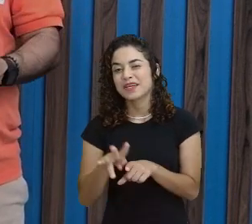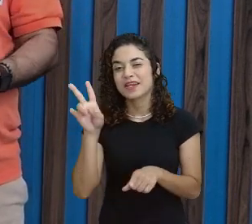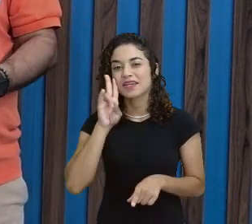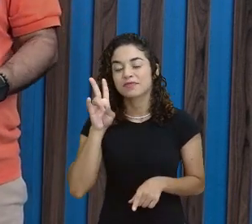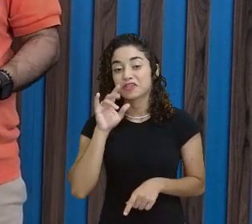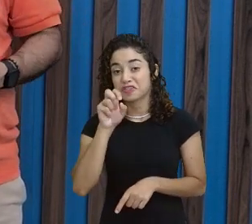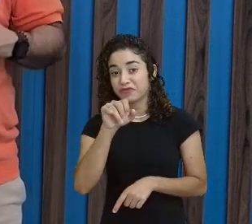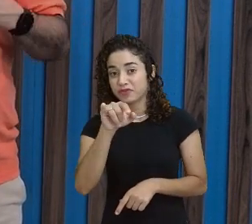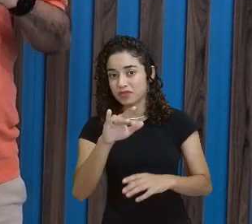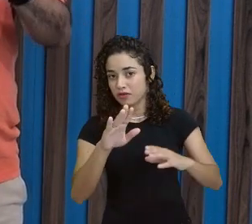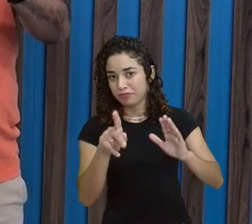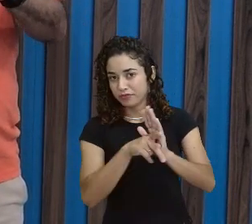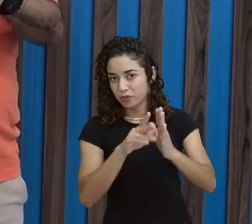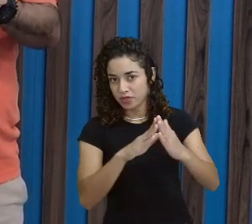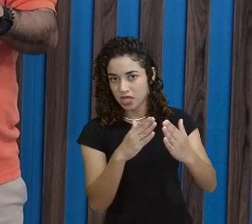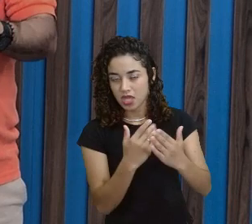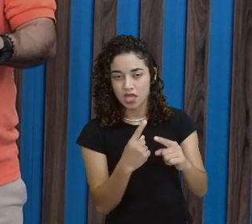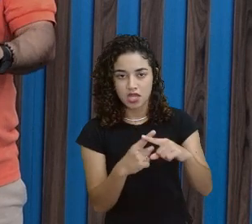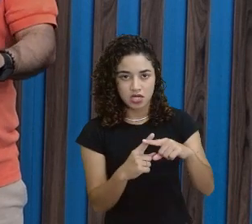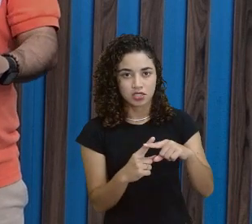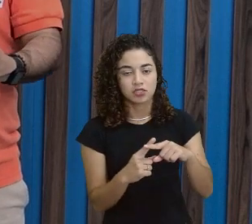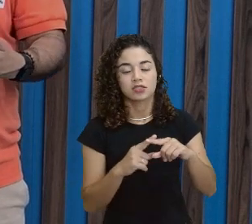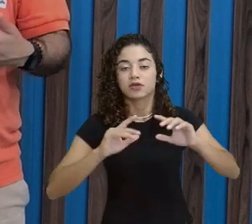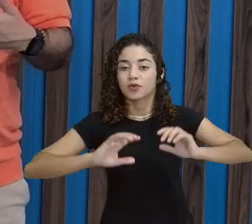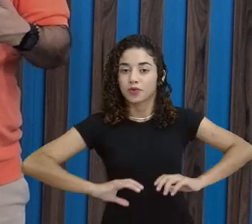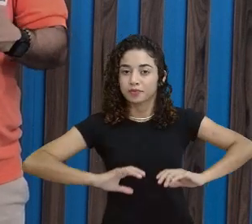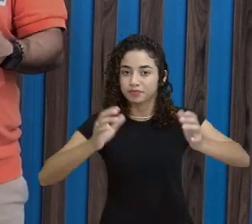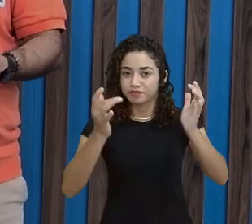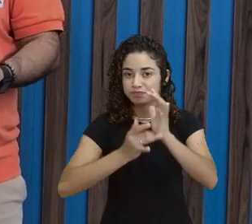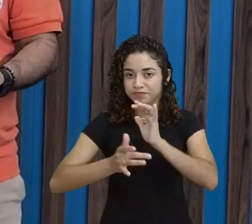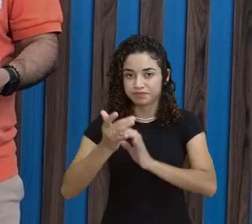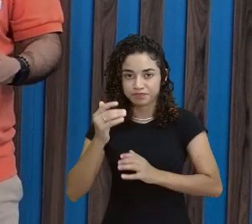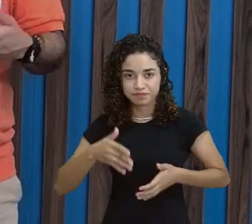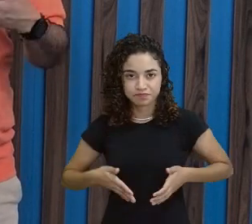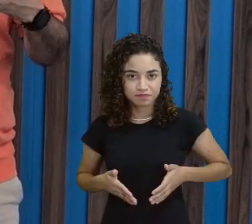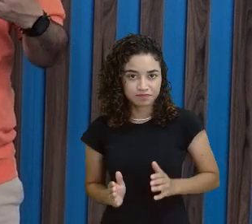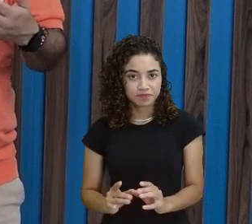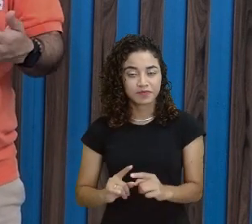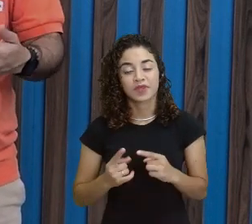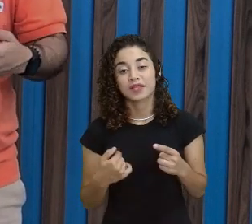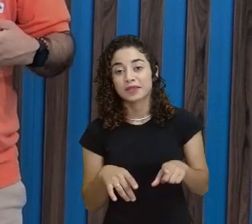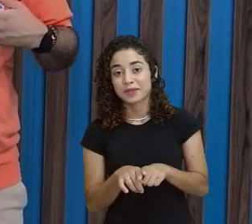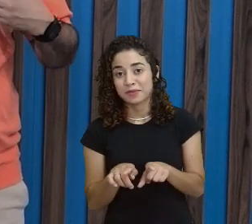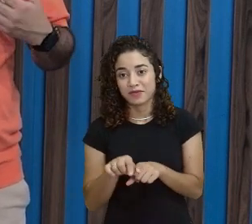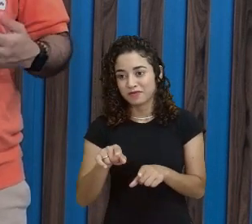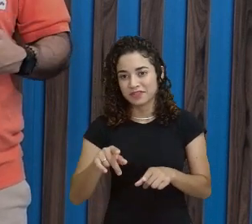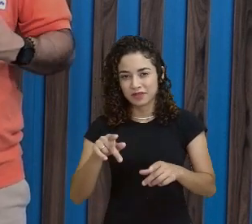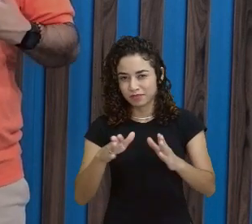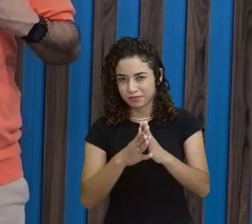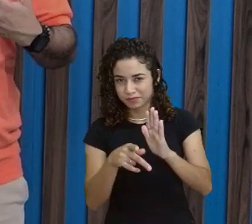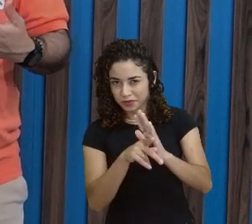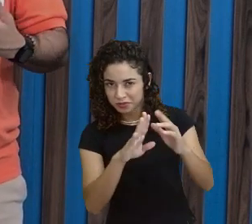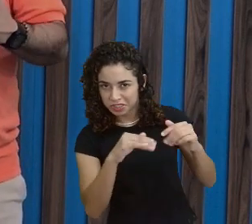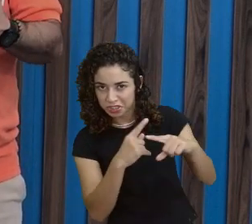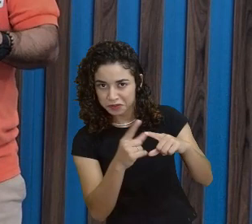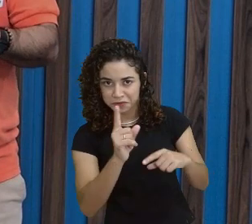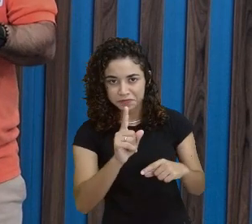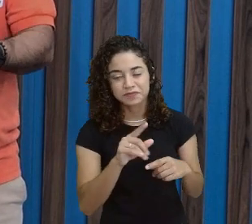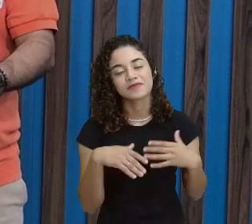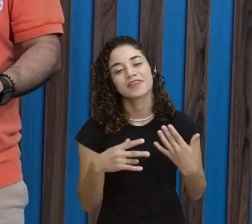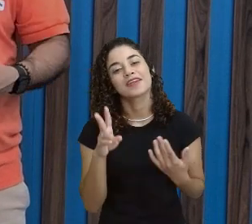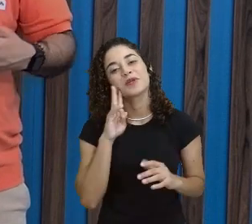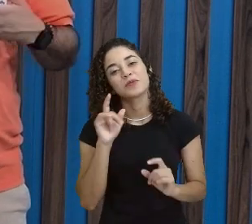é cristão, né, comemorar aí o nascimento de Cristo, mas para quem não é, lembrar esses ideais que a